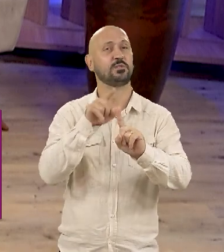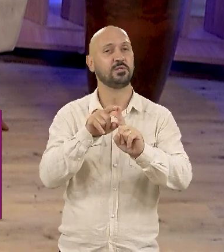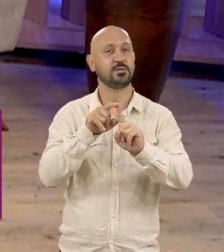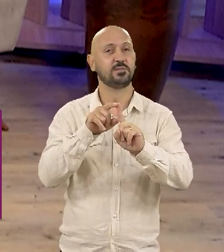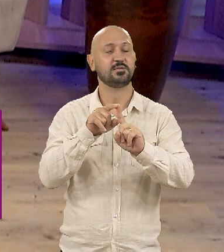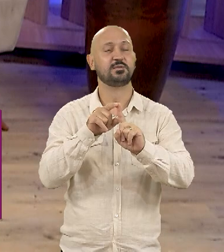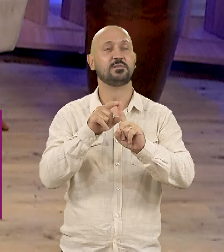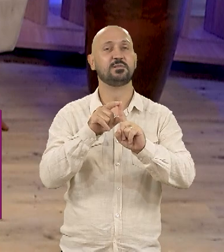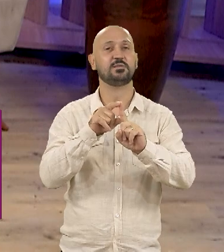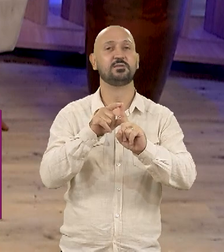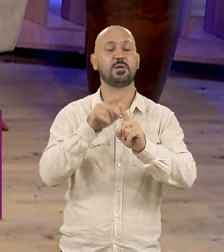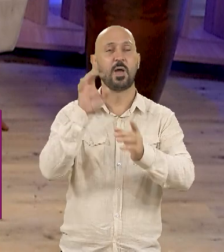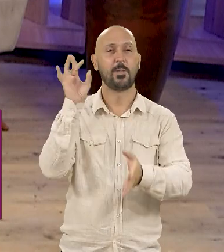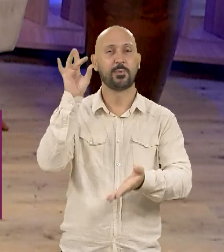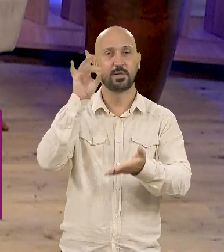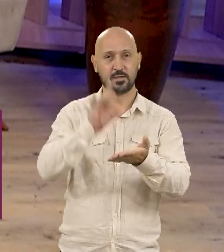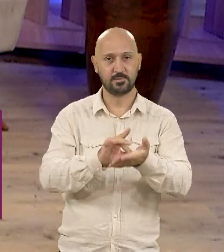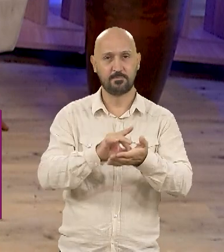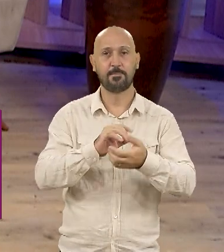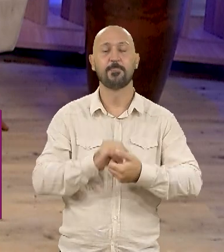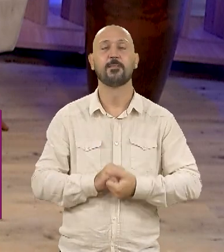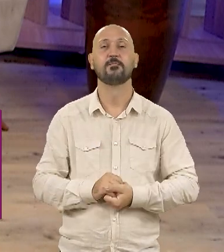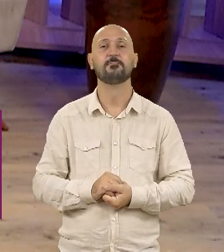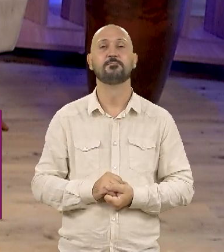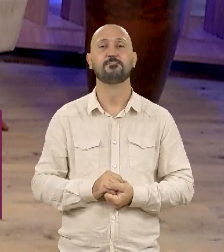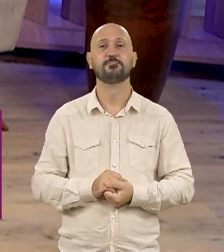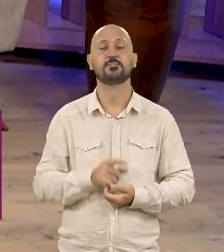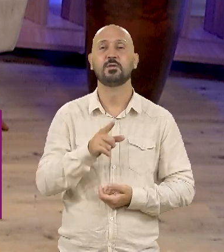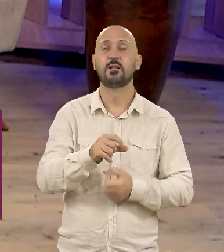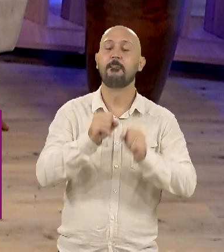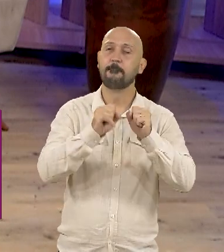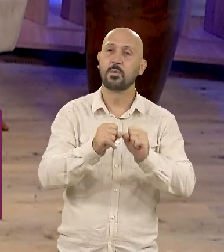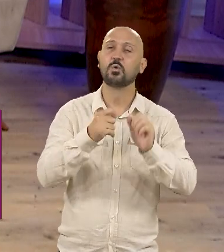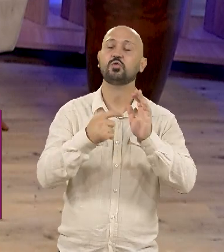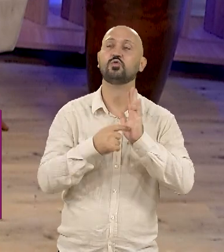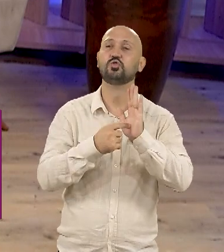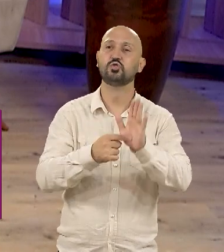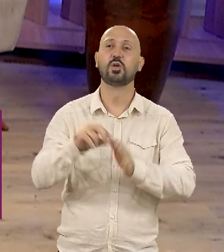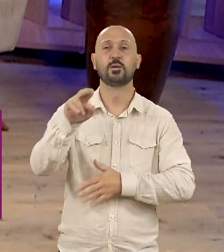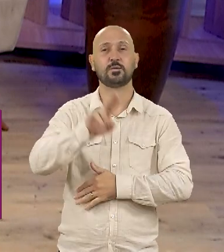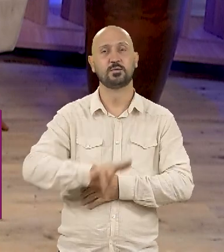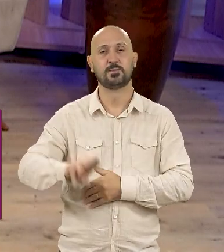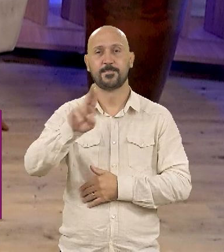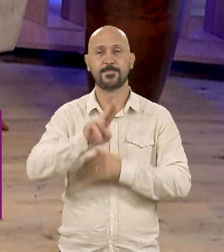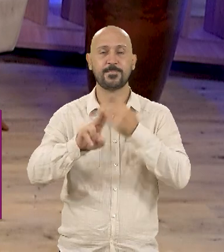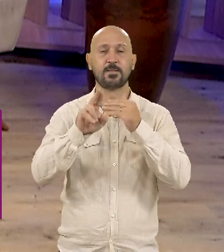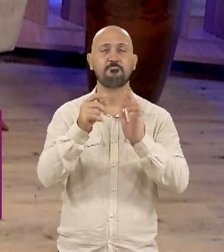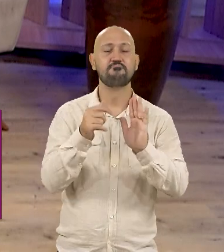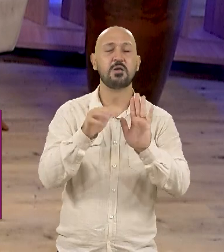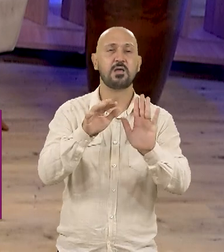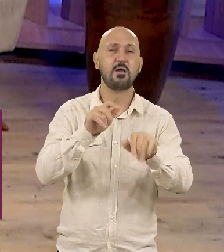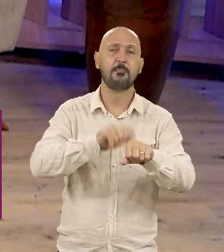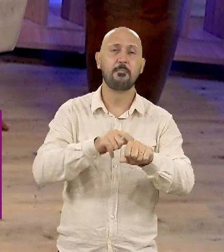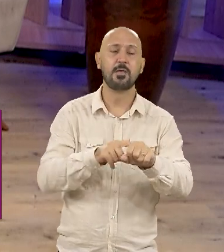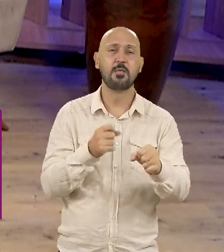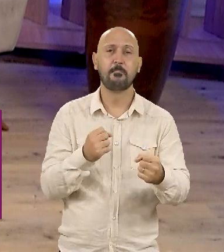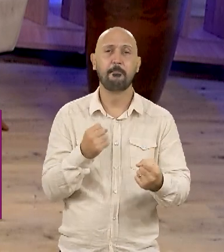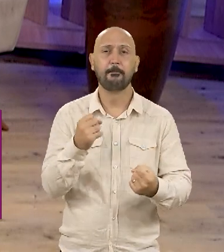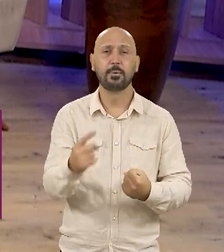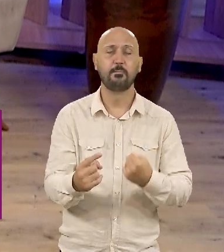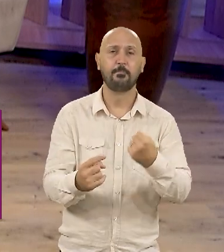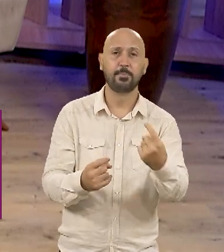ser utilizado, mas em casos muito pontuais, eu já diria assim, com data de chegada e data de